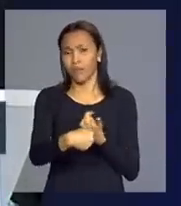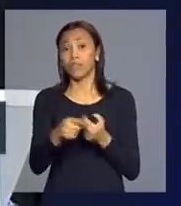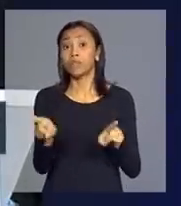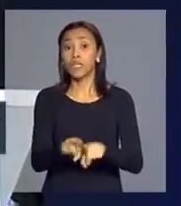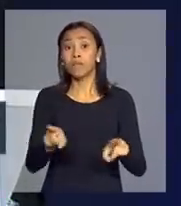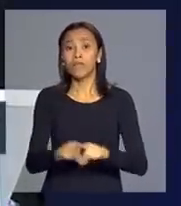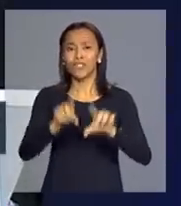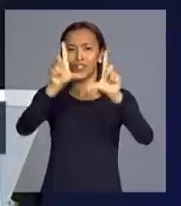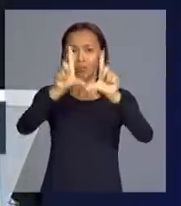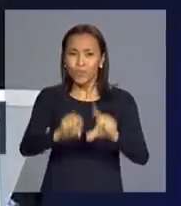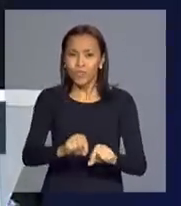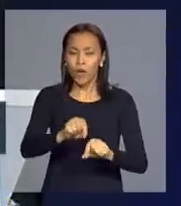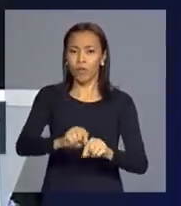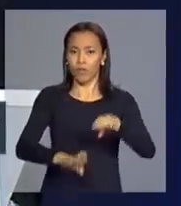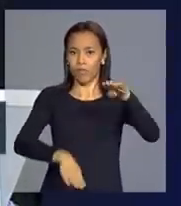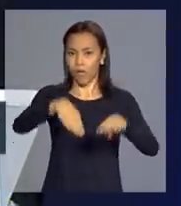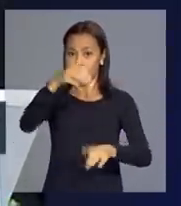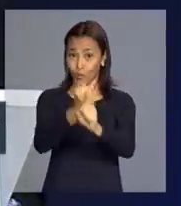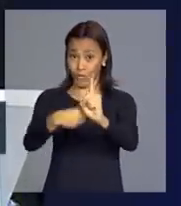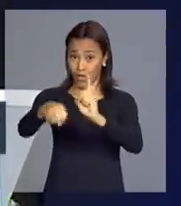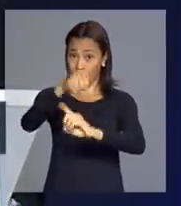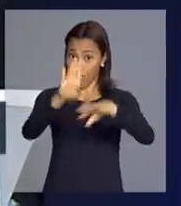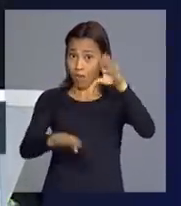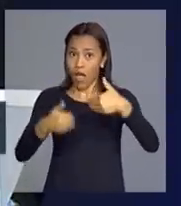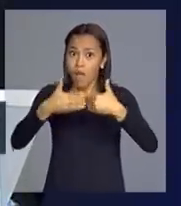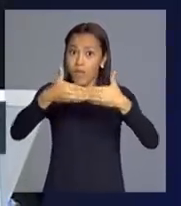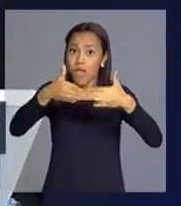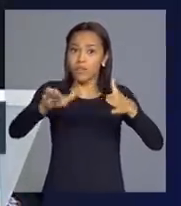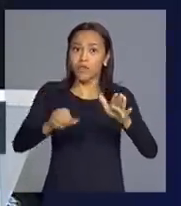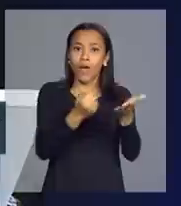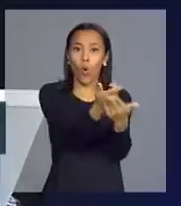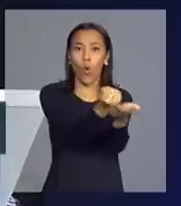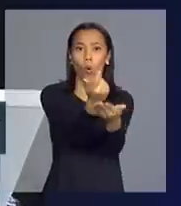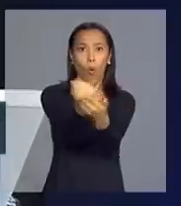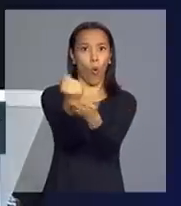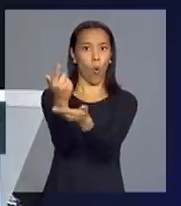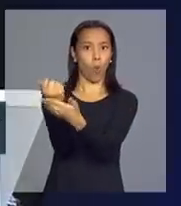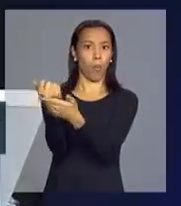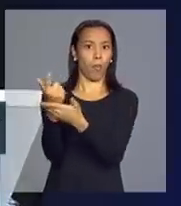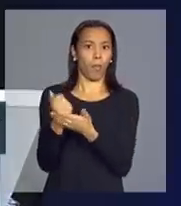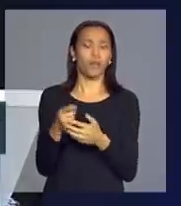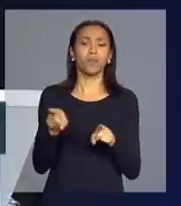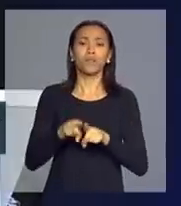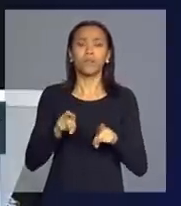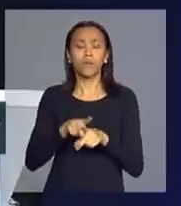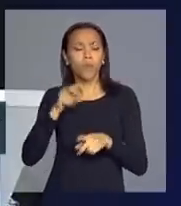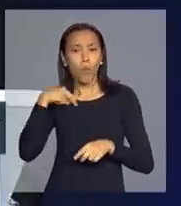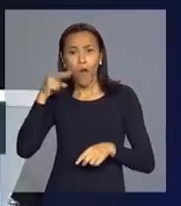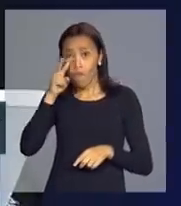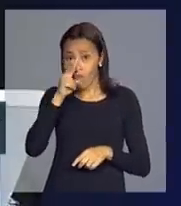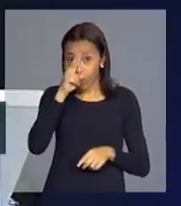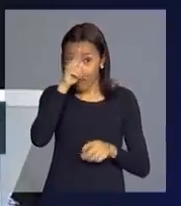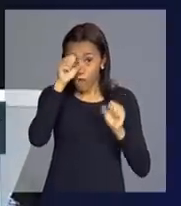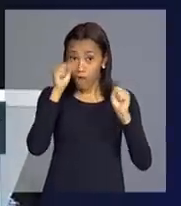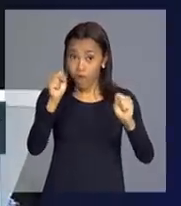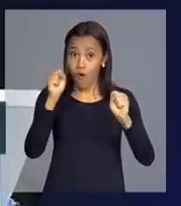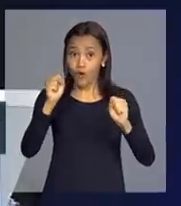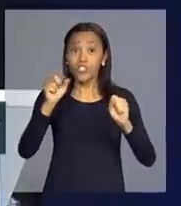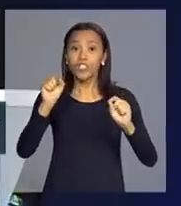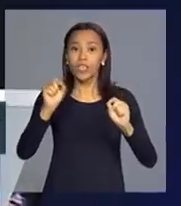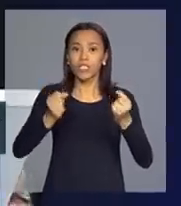diminuição da desigualdade, ampliação do mercado de consumo e uma forte demanda sobre o setor